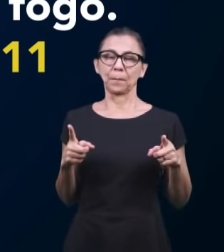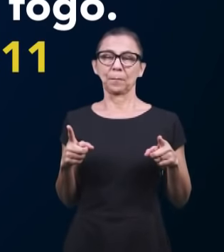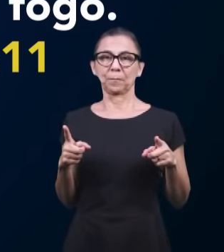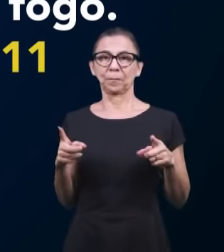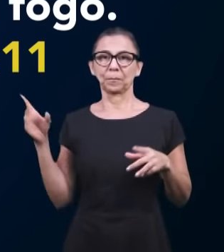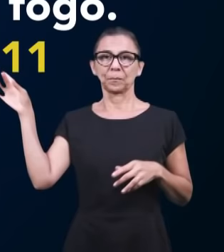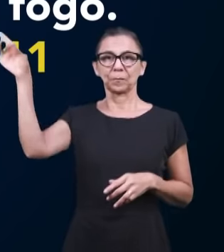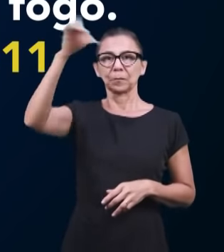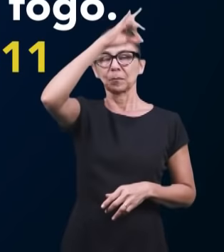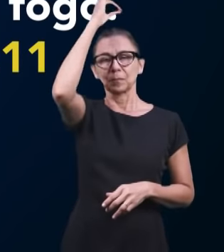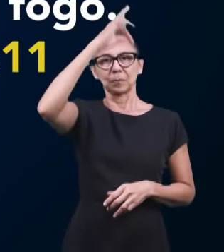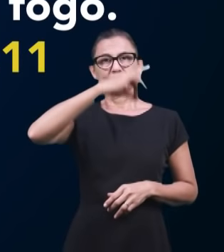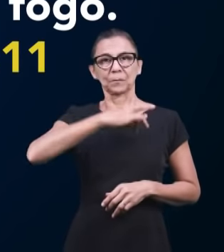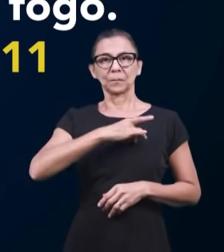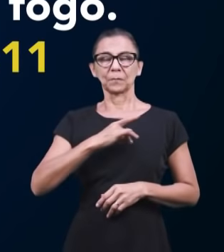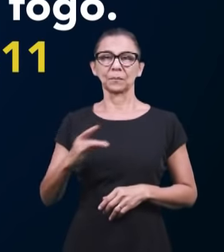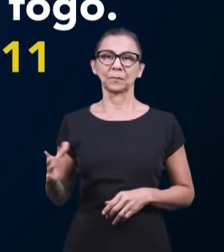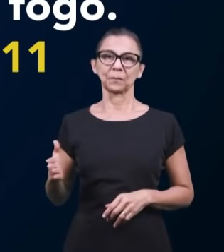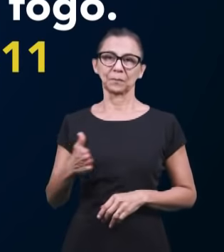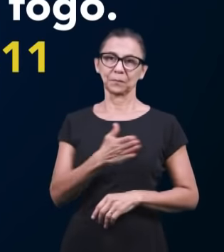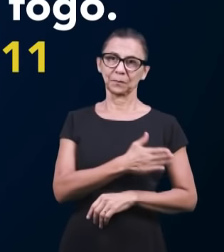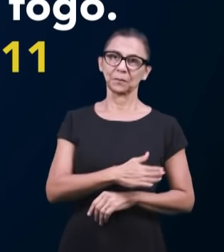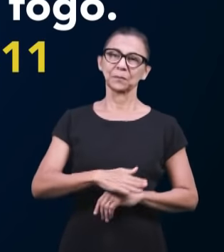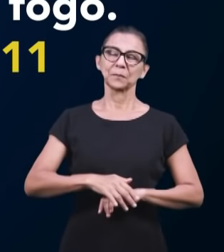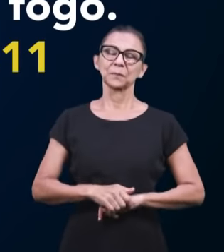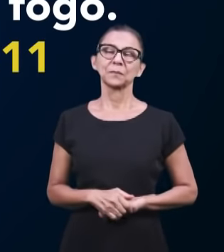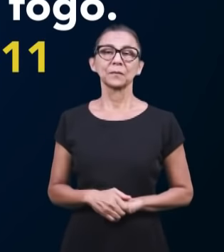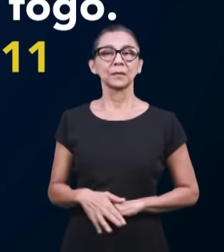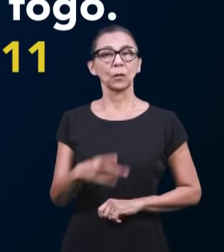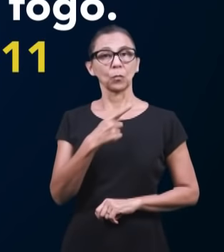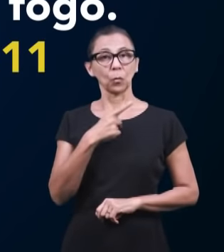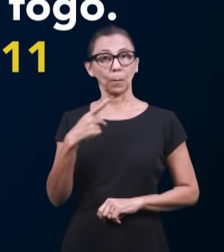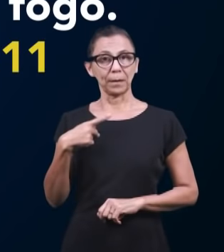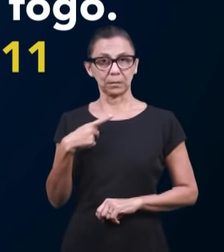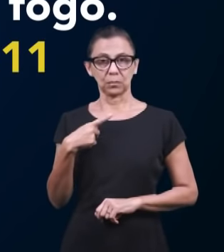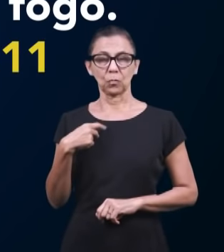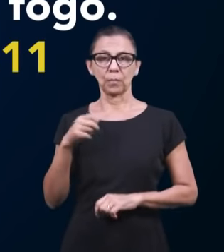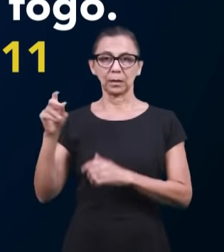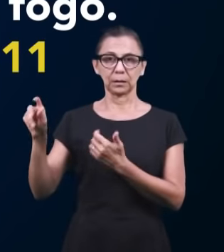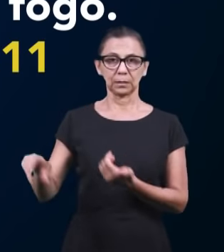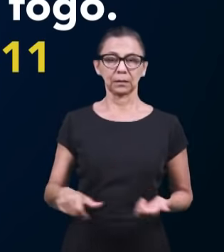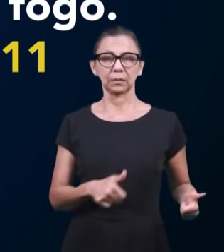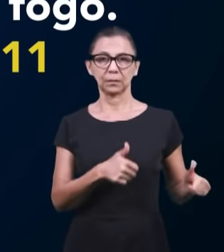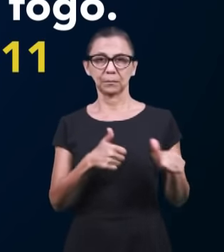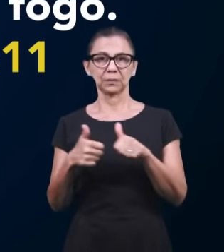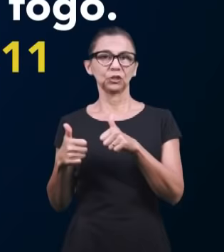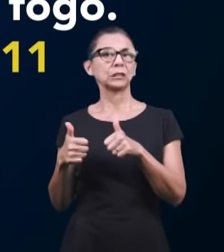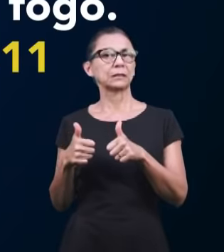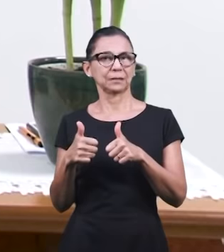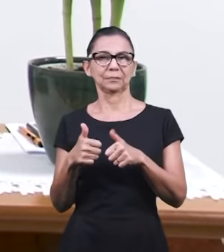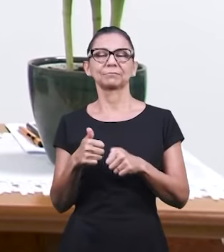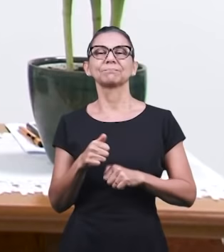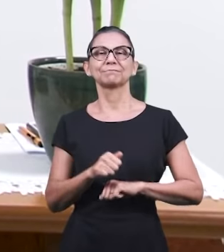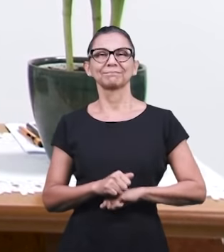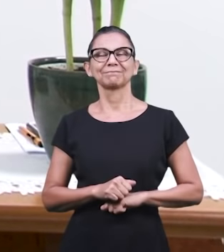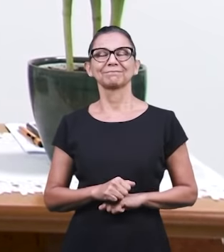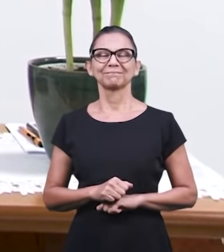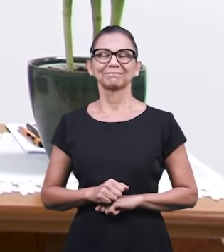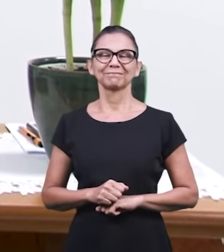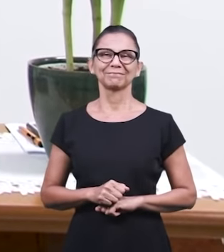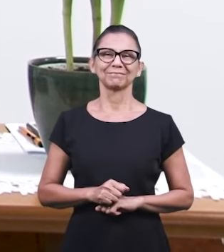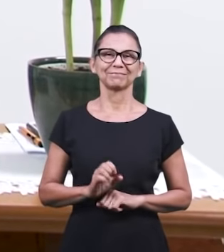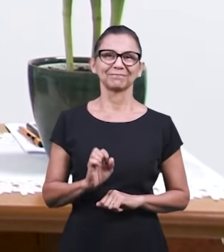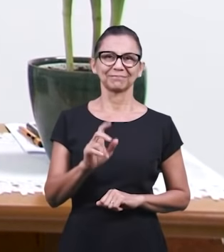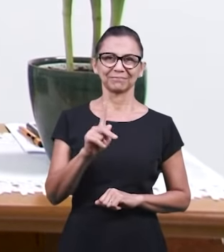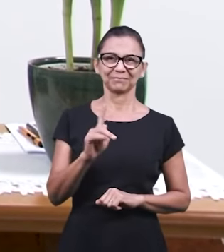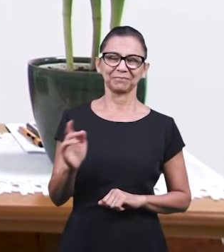em verdade vos batizo com água. Então, é o pastor. A paz do Senhor Jesus, irmãos. Amém,